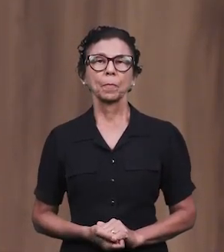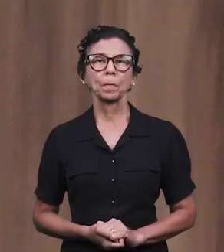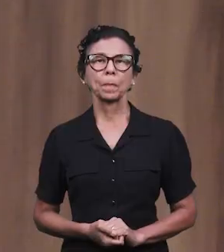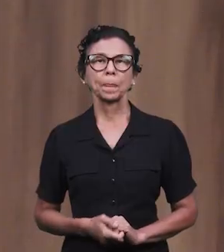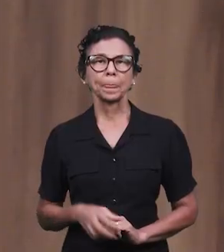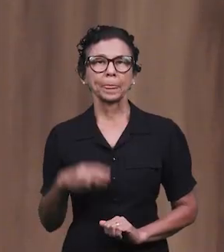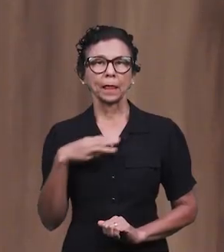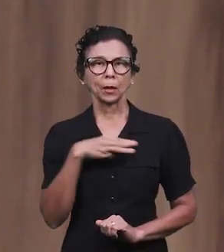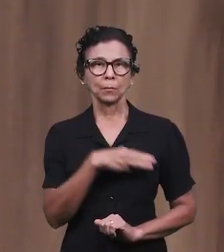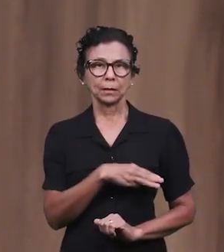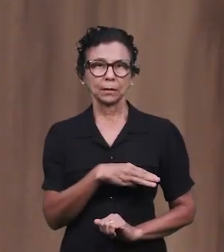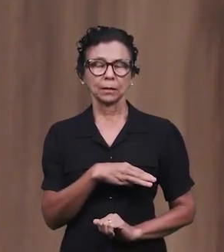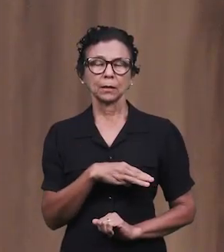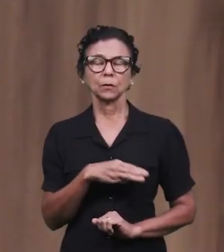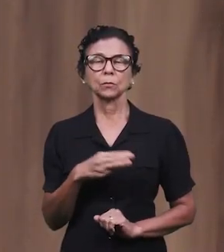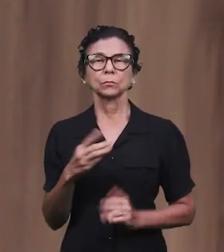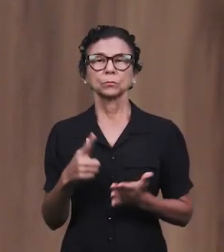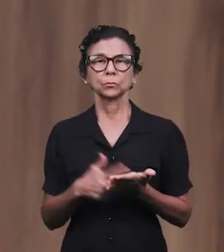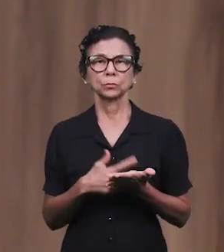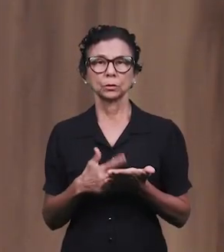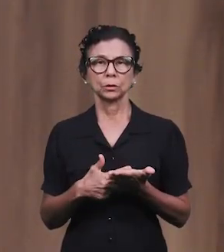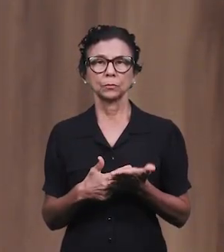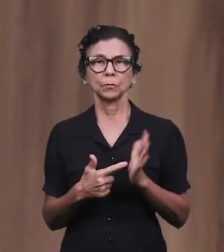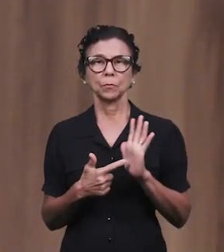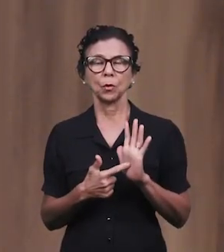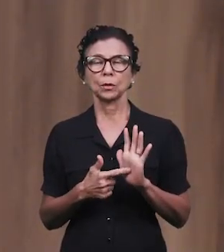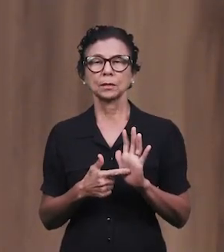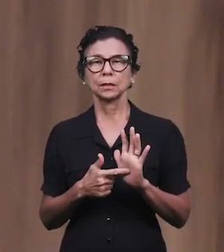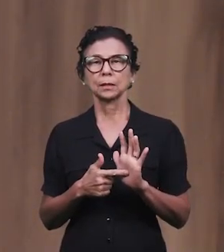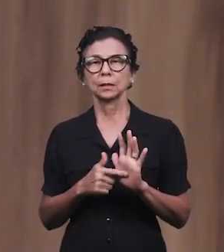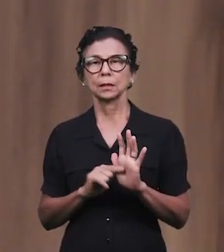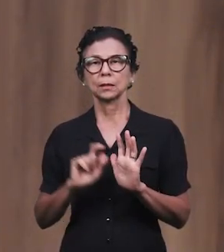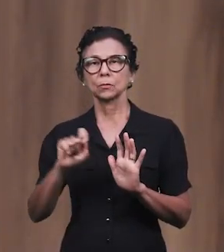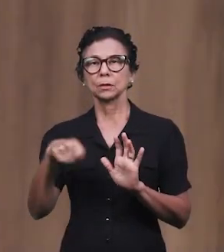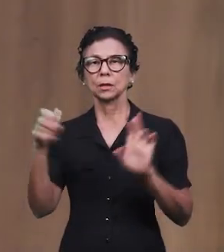de Mateus 32 vezes. O texto: